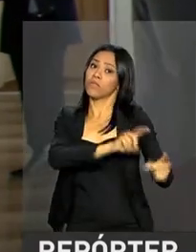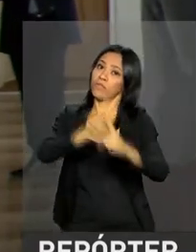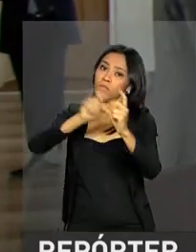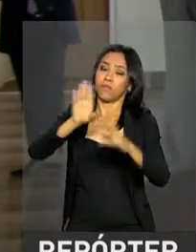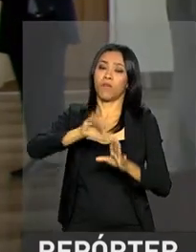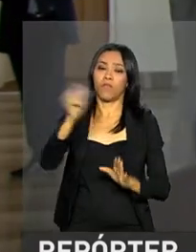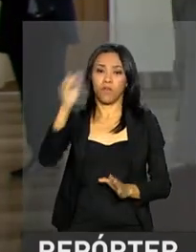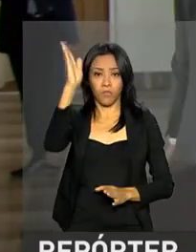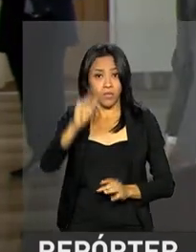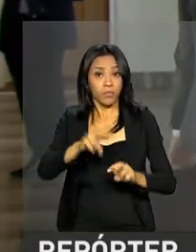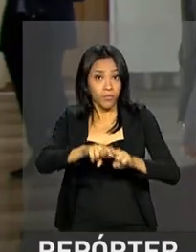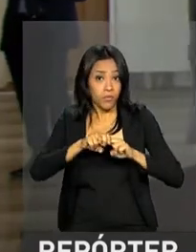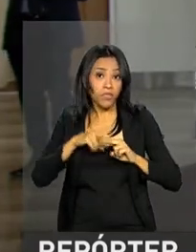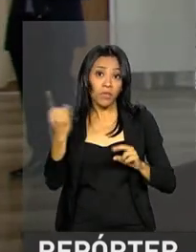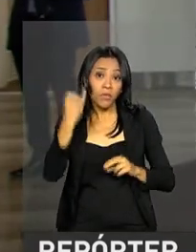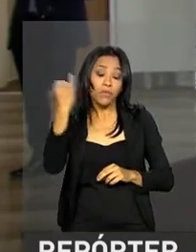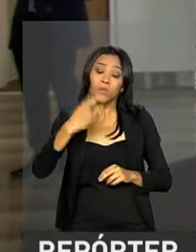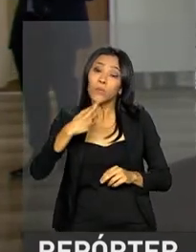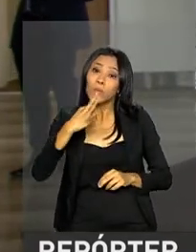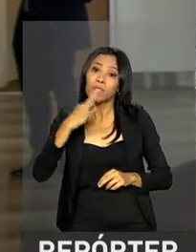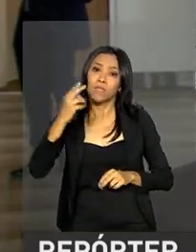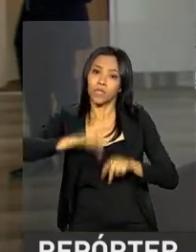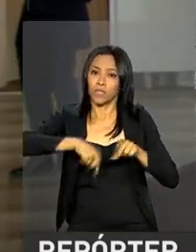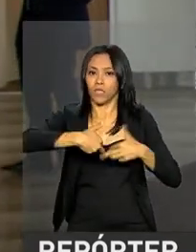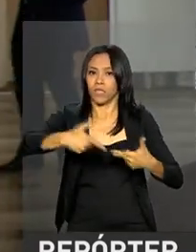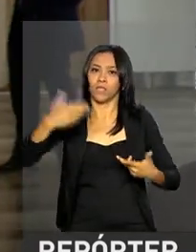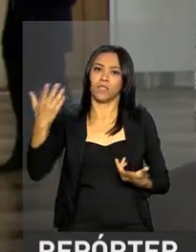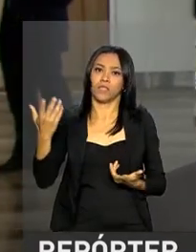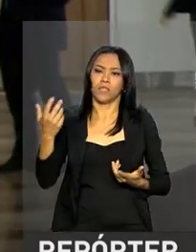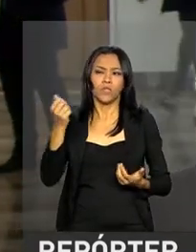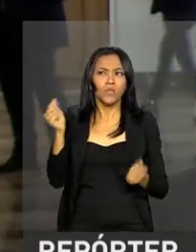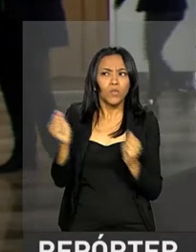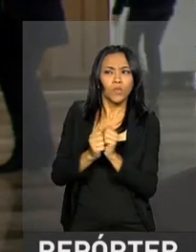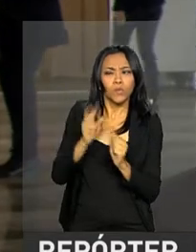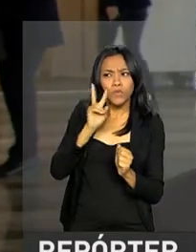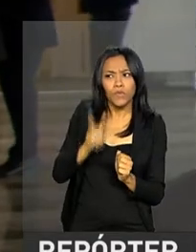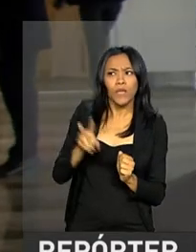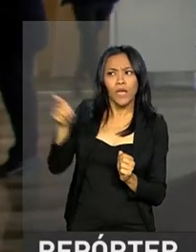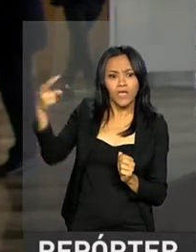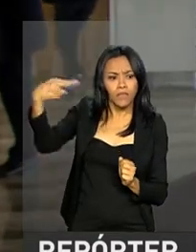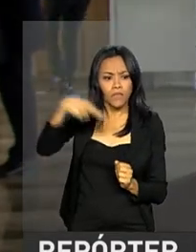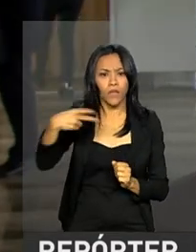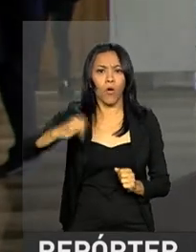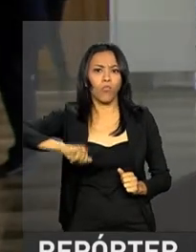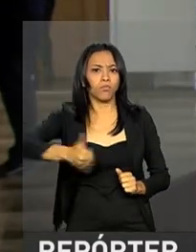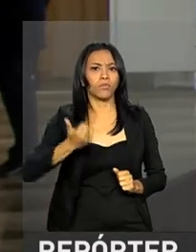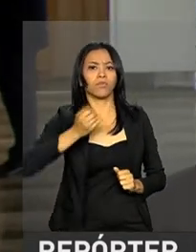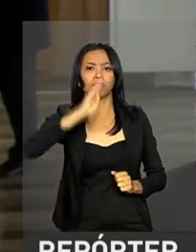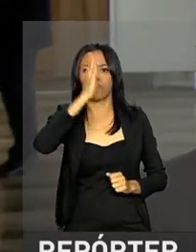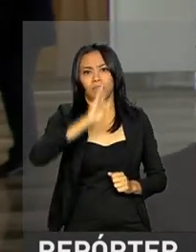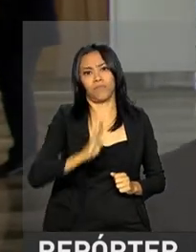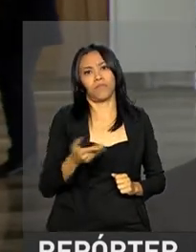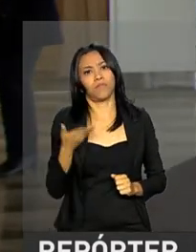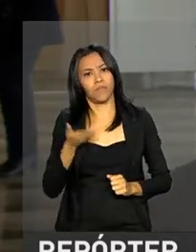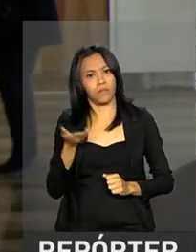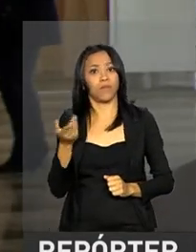fazer conhecer o nosso produto junto a esses investidores e eles verem a oportunidade que tem no Brasil